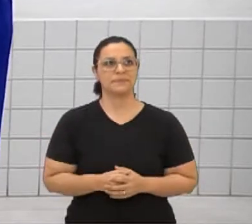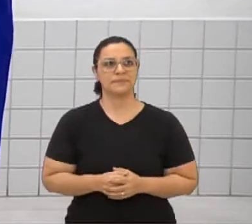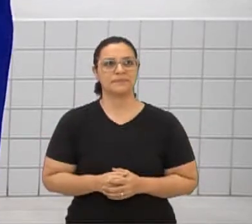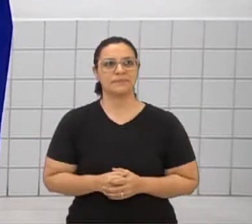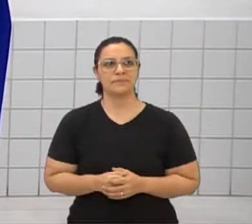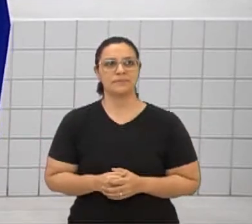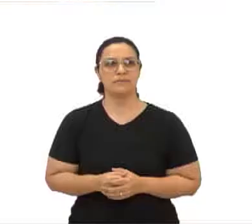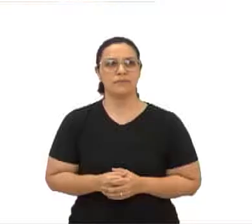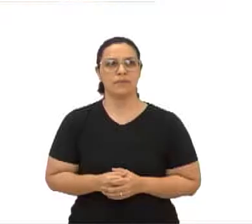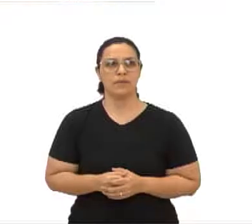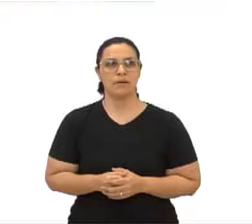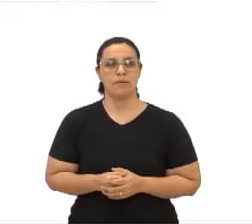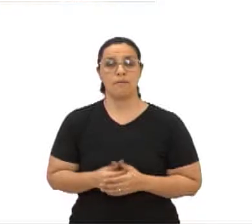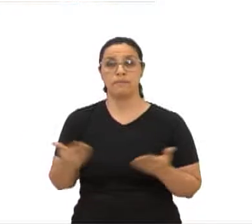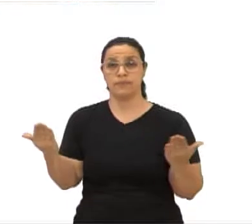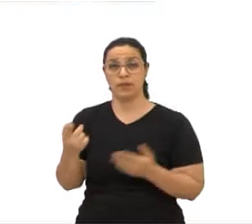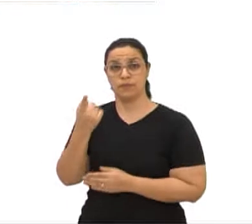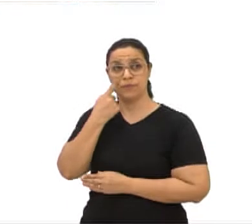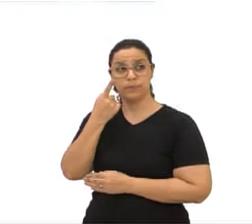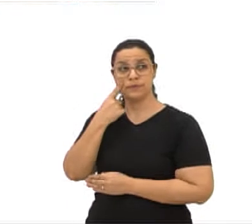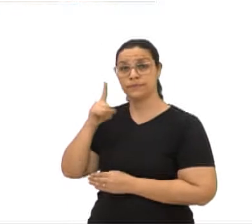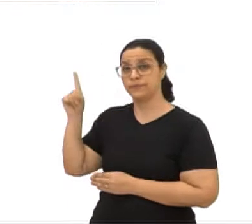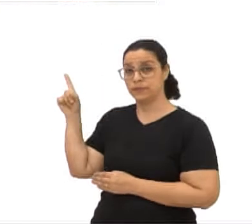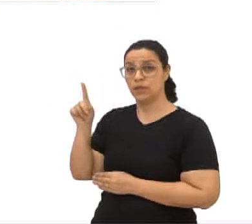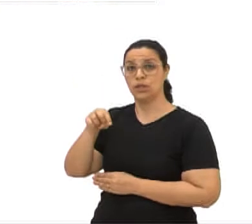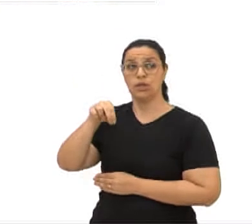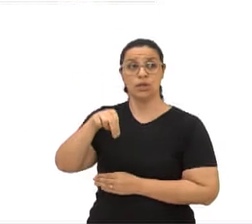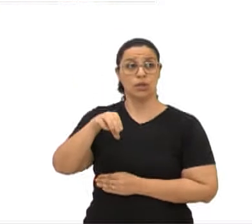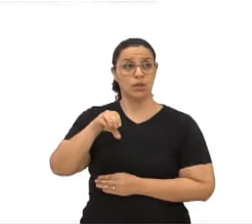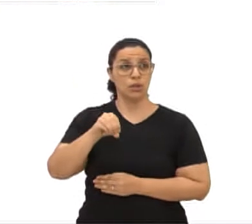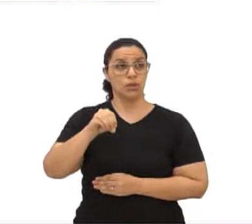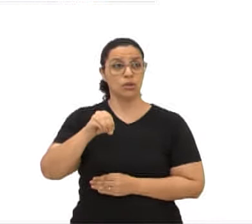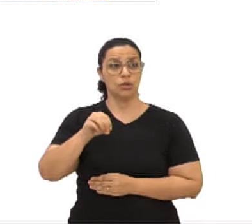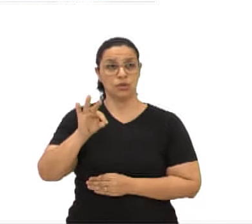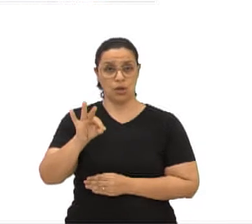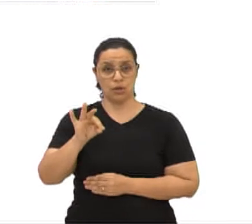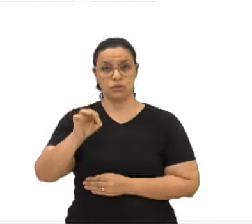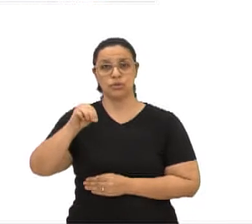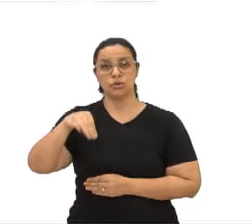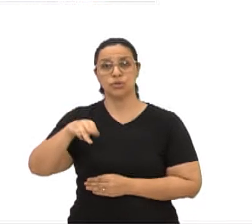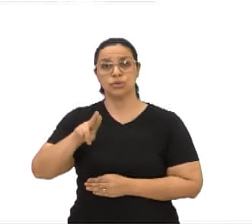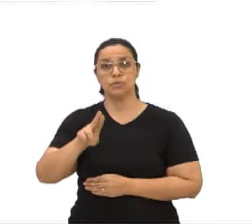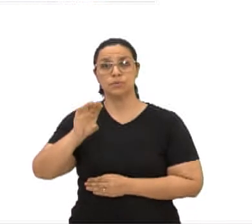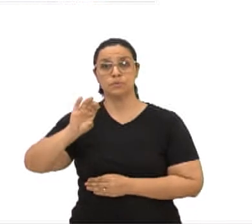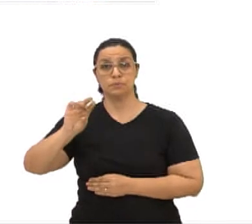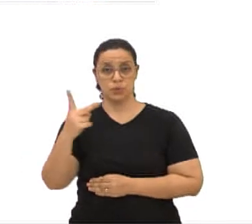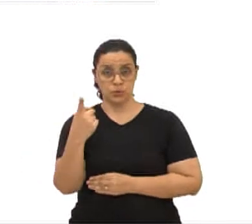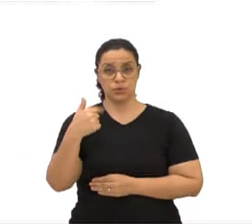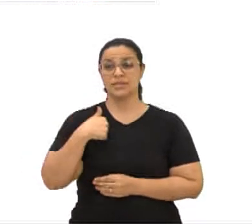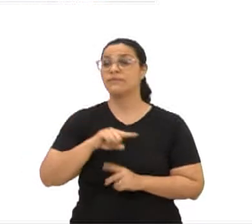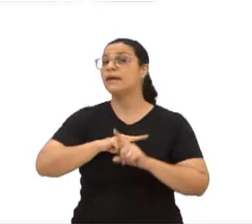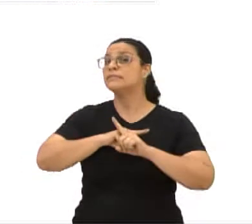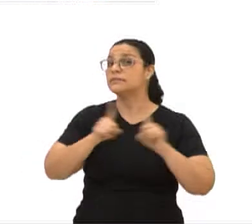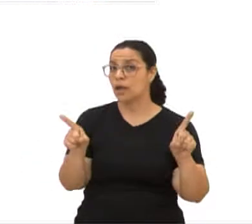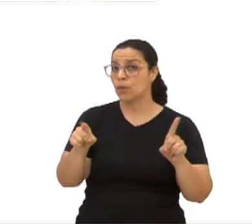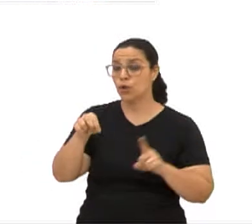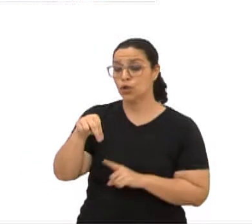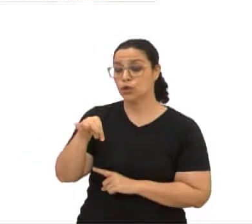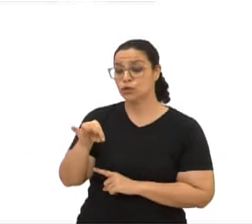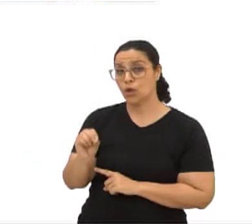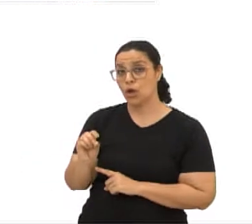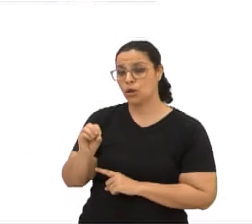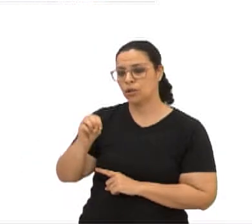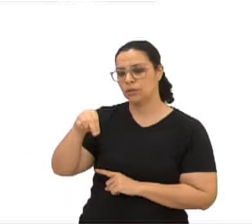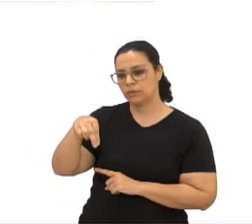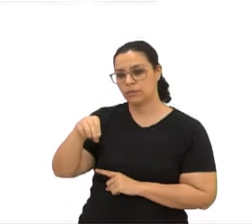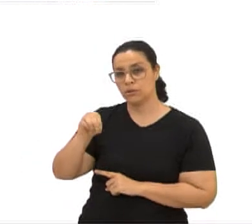pessoal podemos podemos então aqui pessoal a gente já vai ter uma situação de negação Beleza então se você